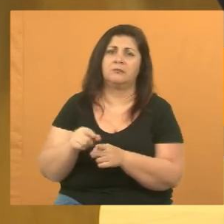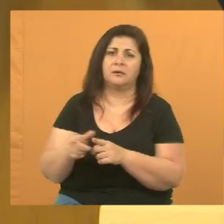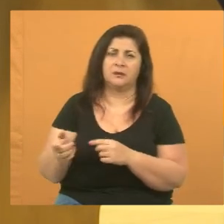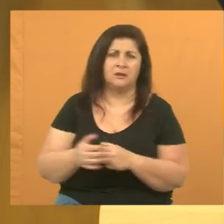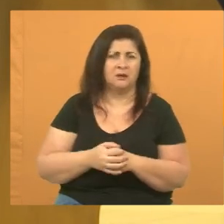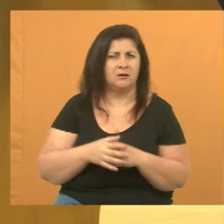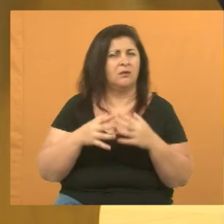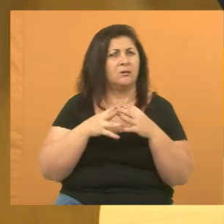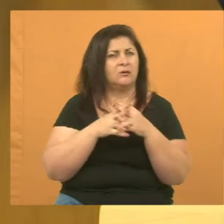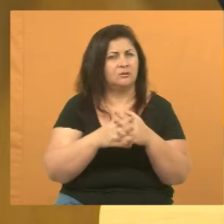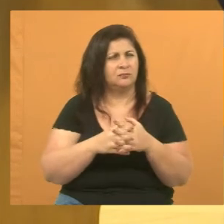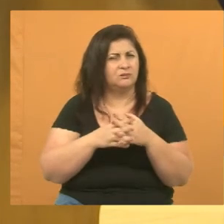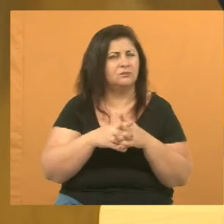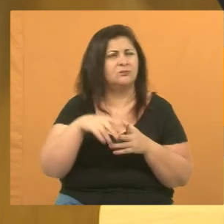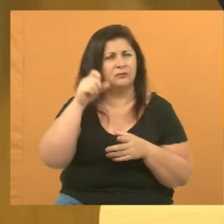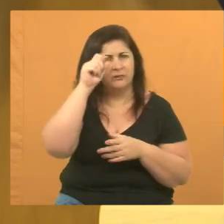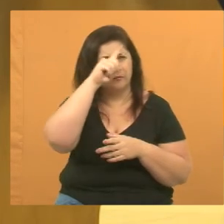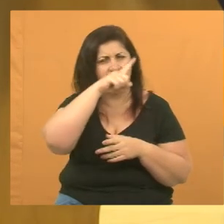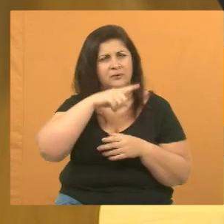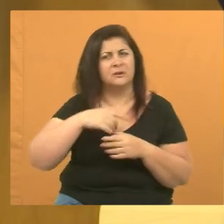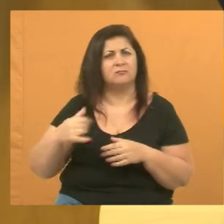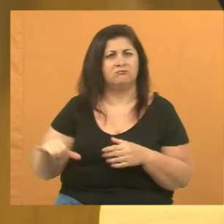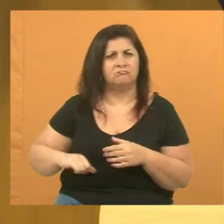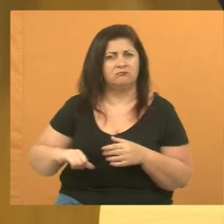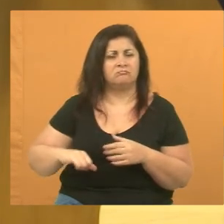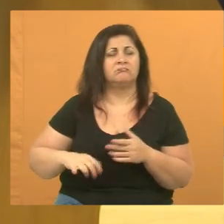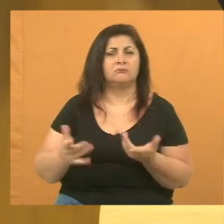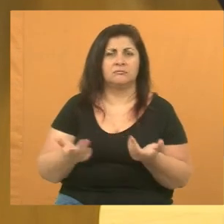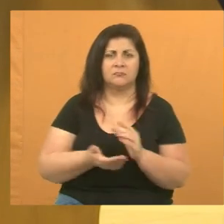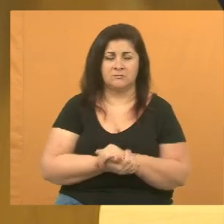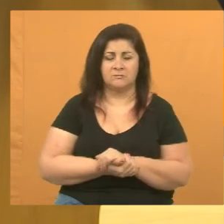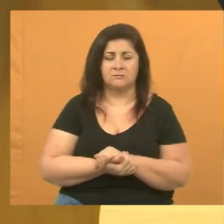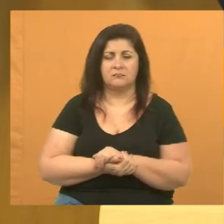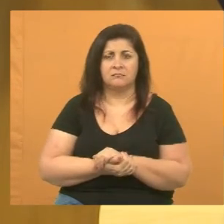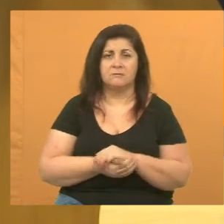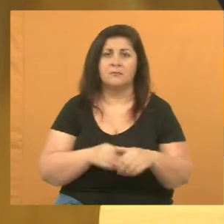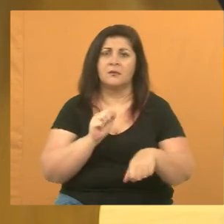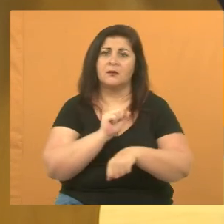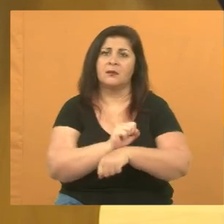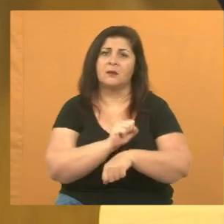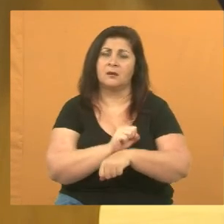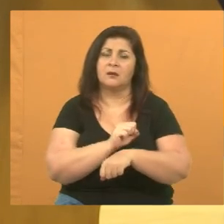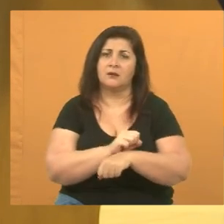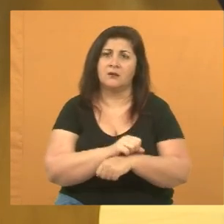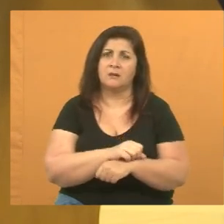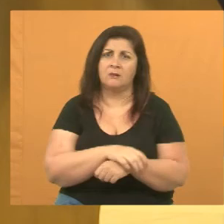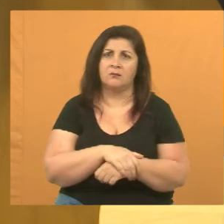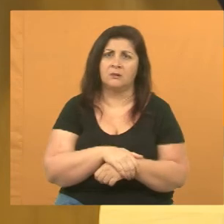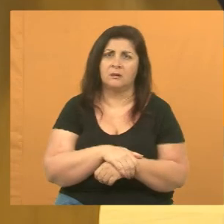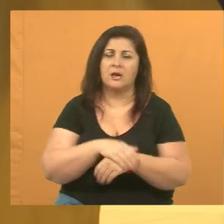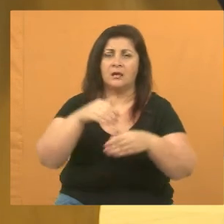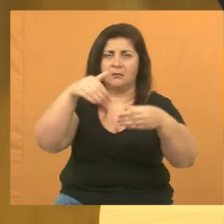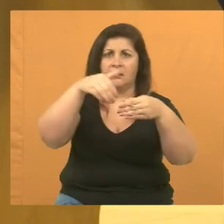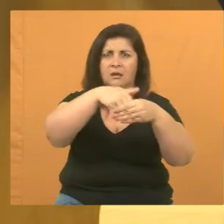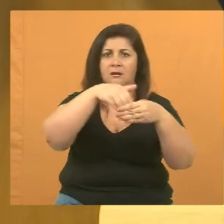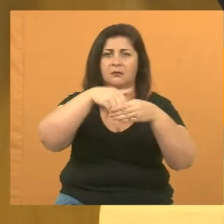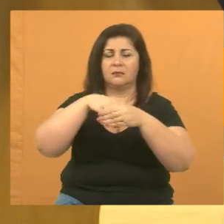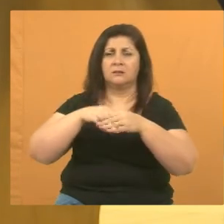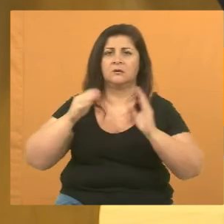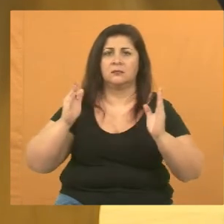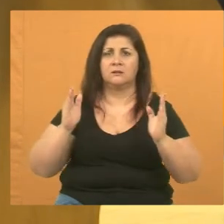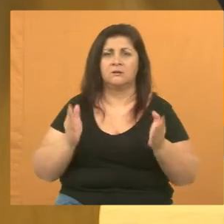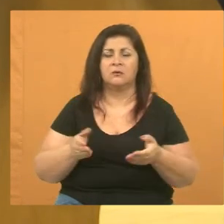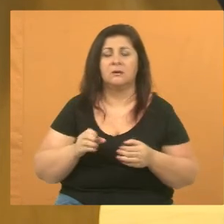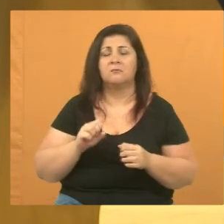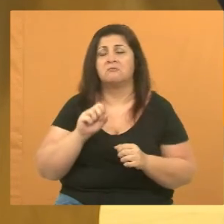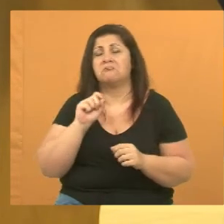extremamente difícil que o nosso país tem enfrentado. Eu espero que as eleições agora, seja